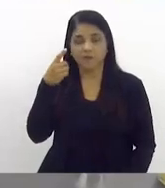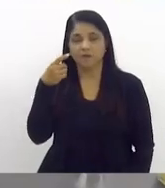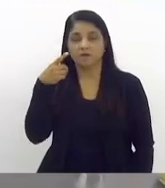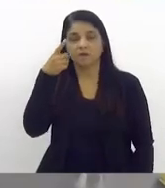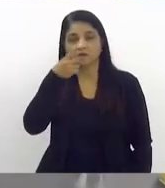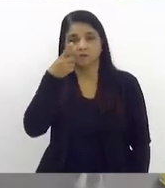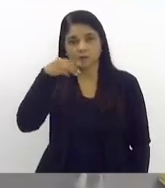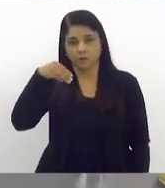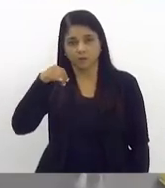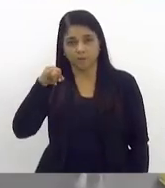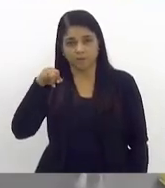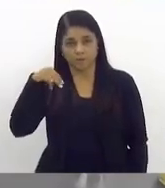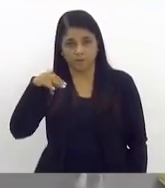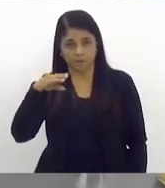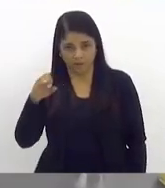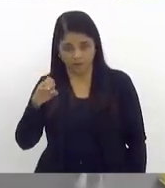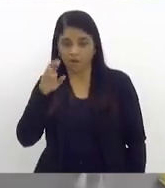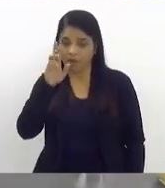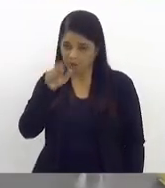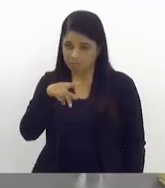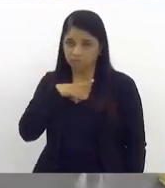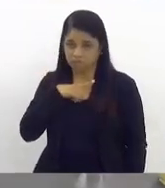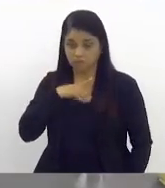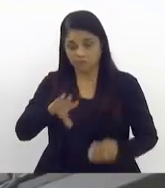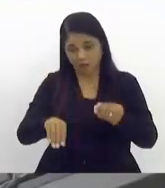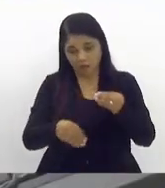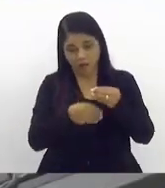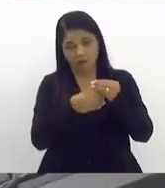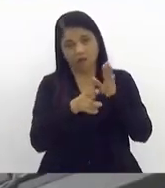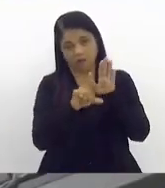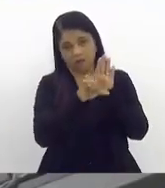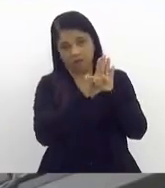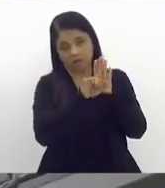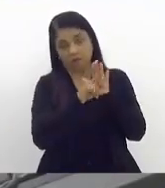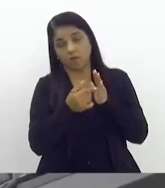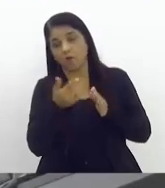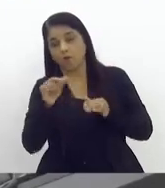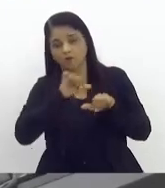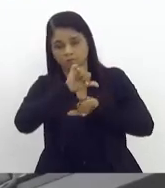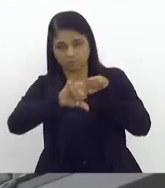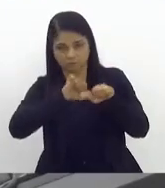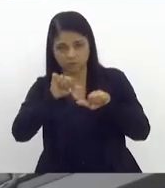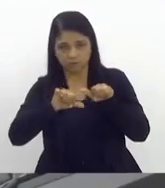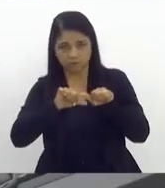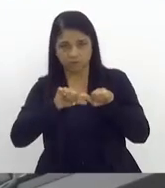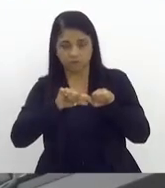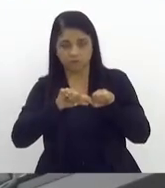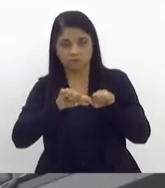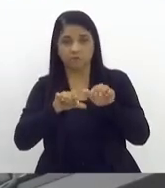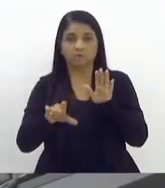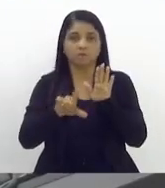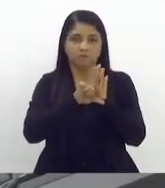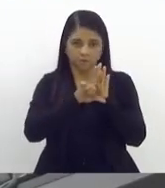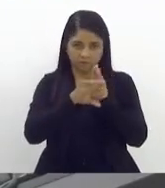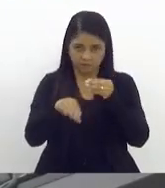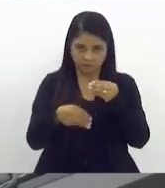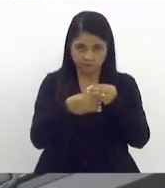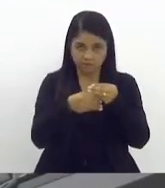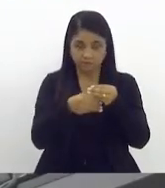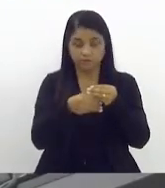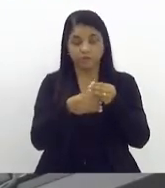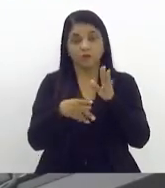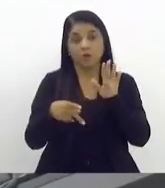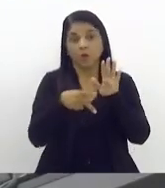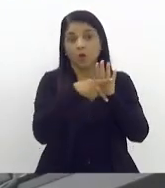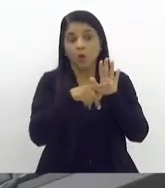razão o deputado Mink, no sentido de que uma lei complementar só pode ser alterada por uma lei complementar. E o projeto é amplo, ele